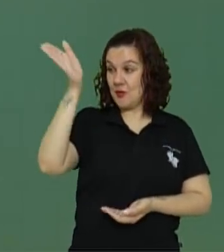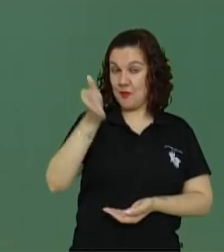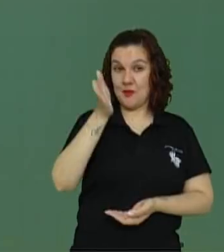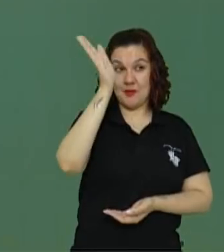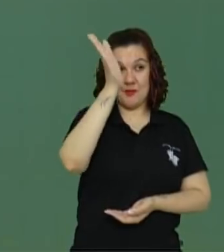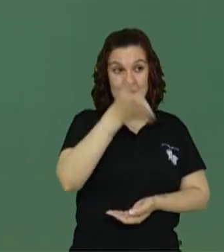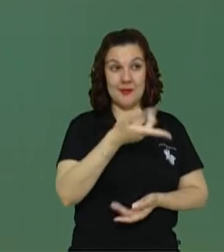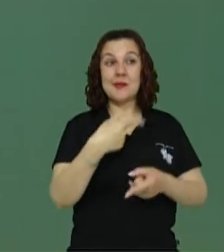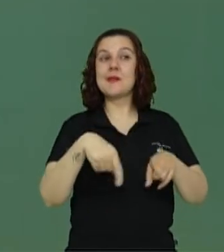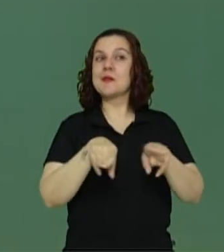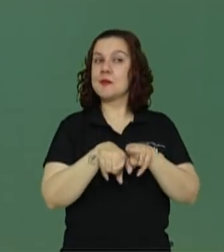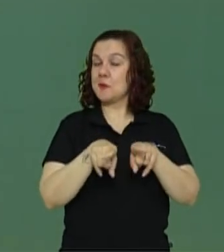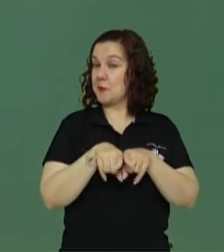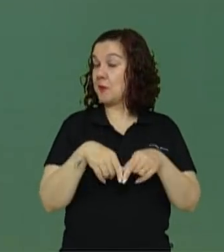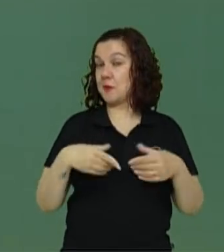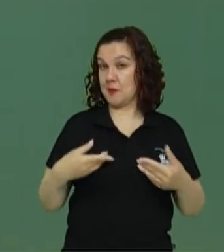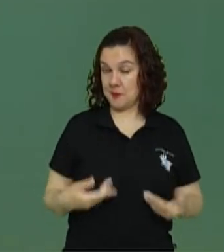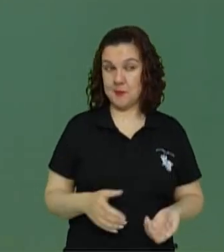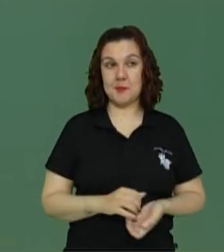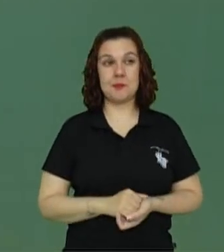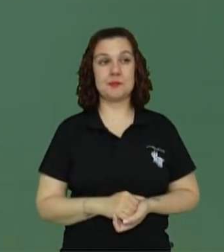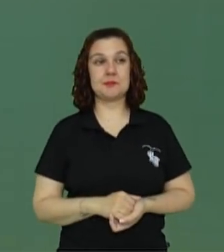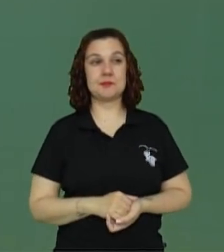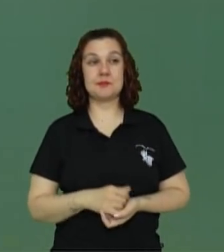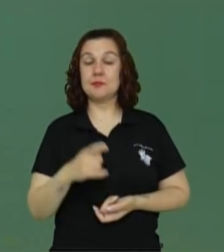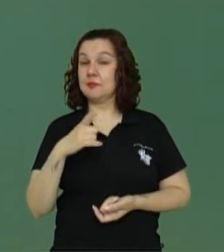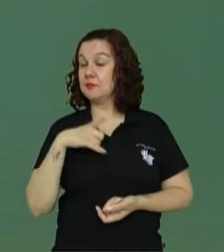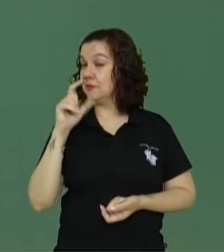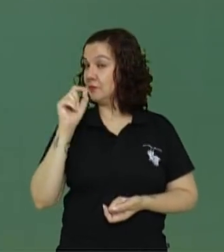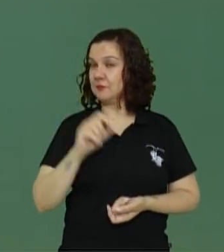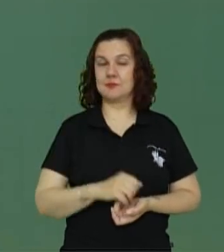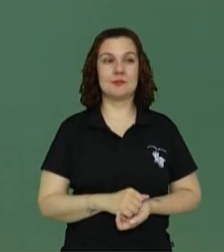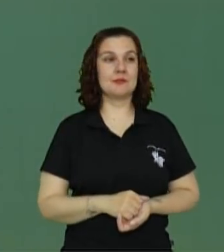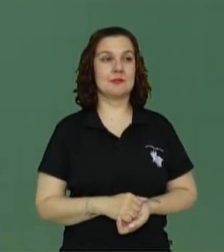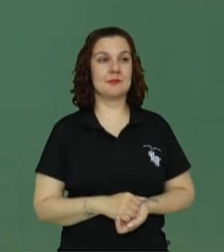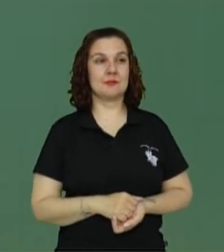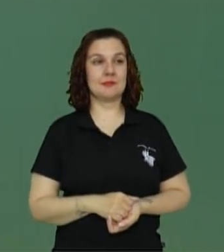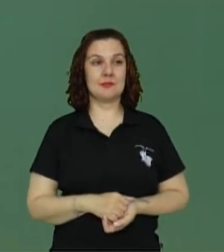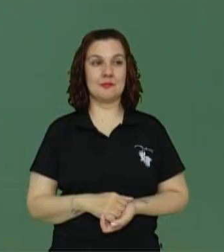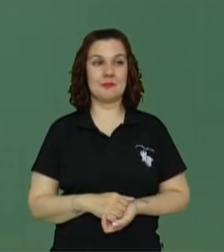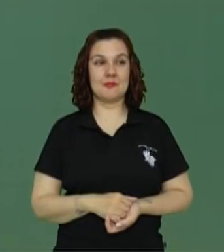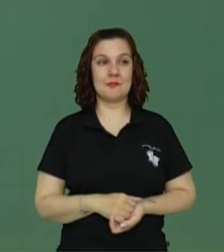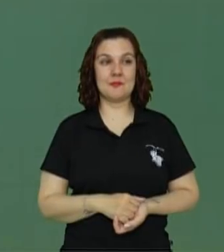e esse também por x mais 20. O que você vai encontrar aqui, ó?